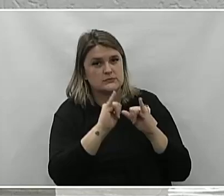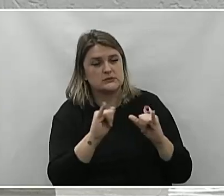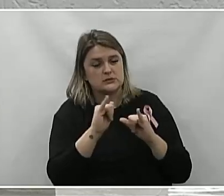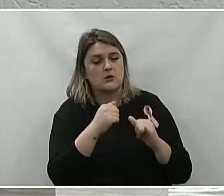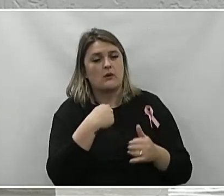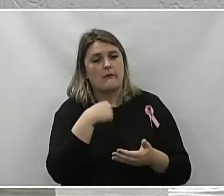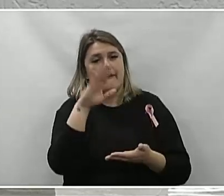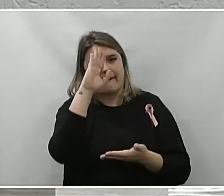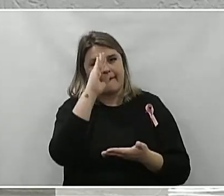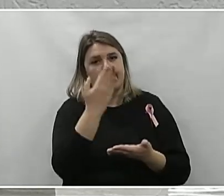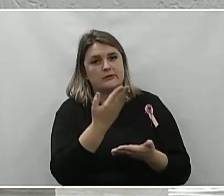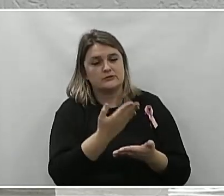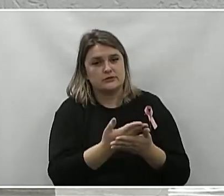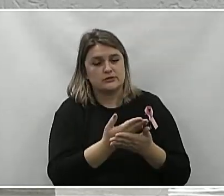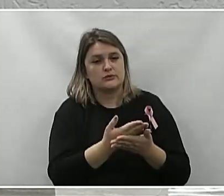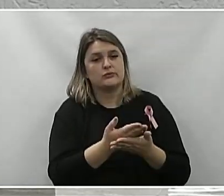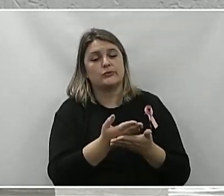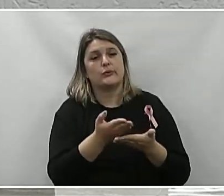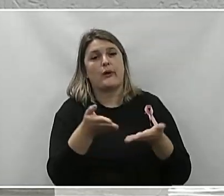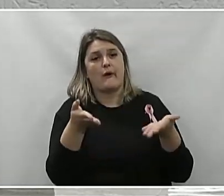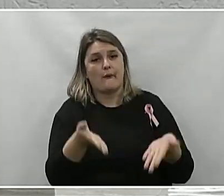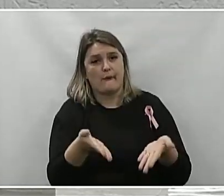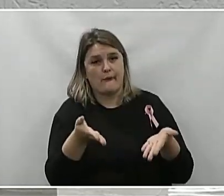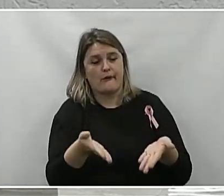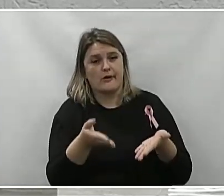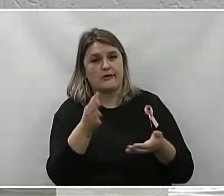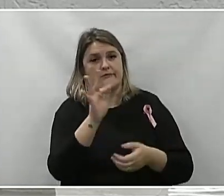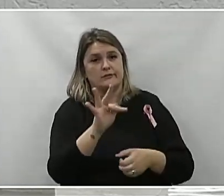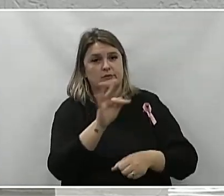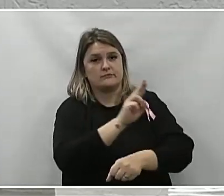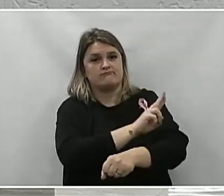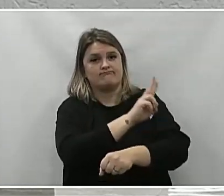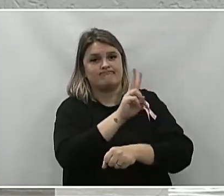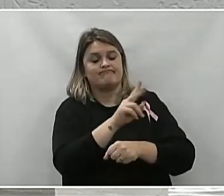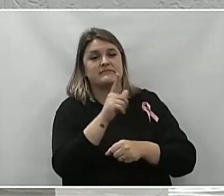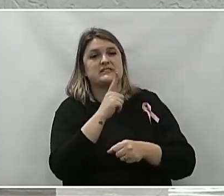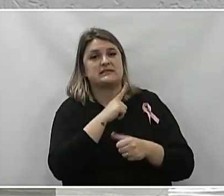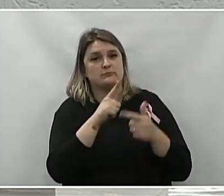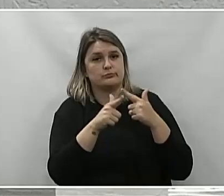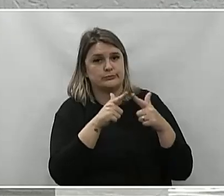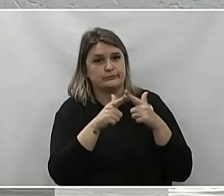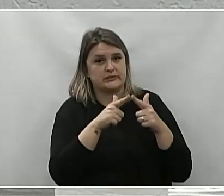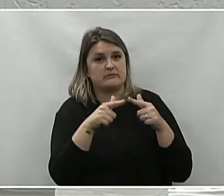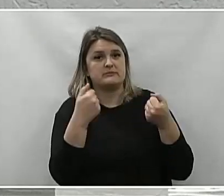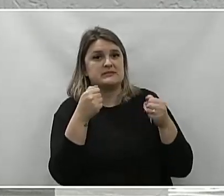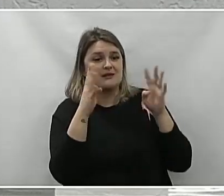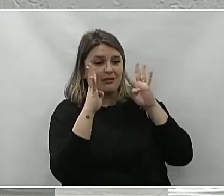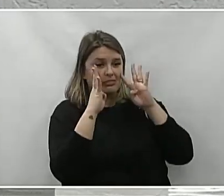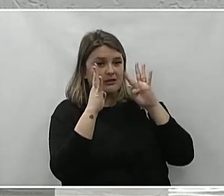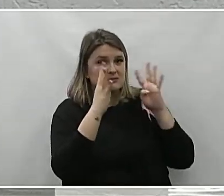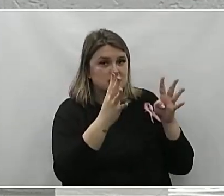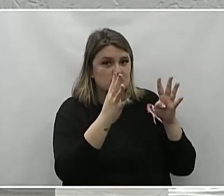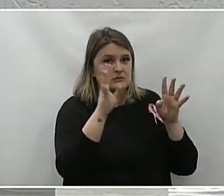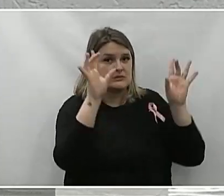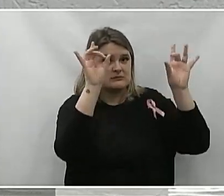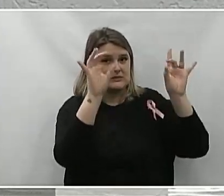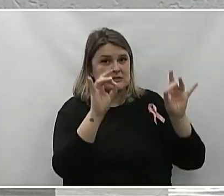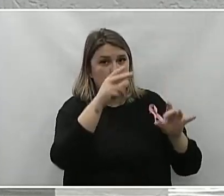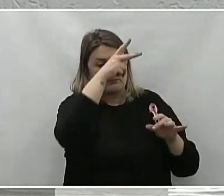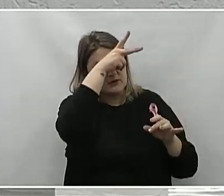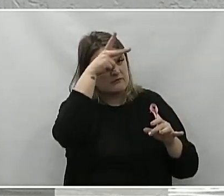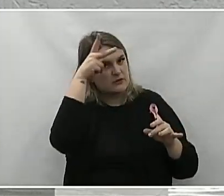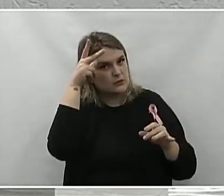acredito que a situação atual em que se encontra o niuve é muito delicada e merece a atenção do Poder Executivo